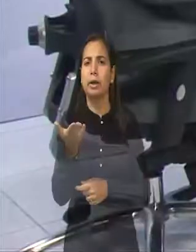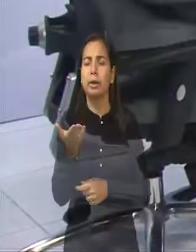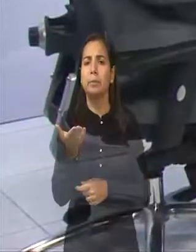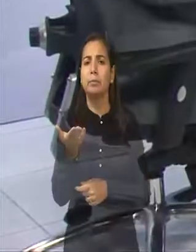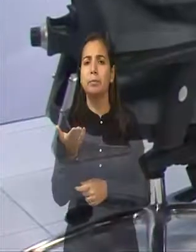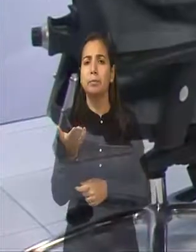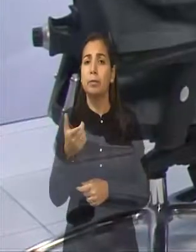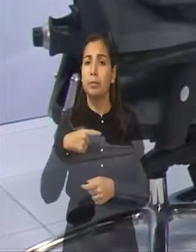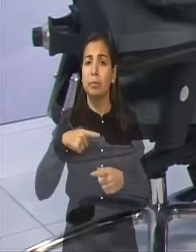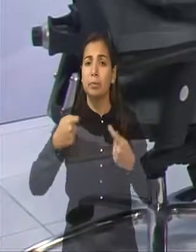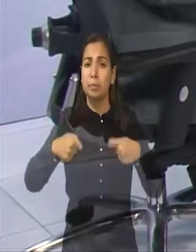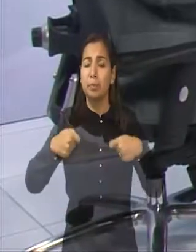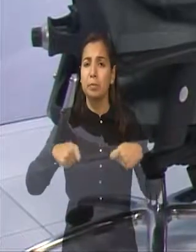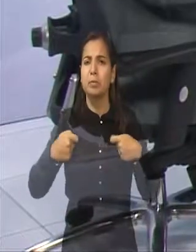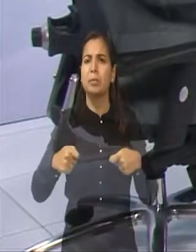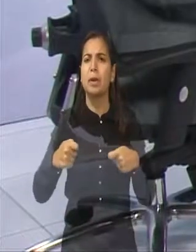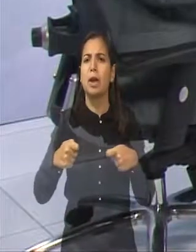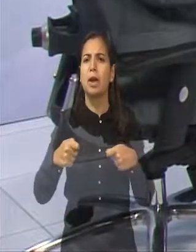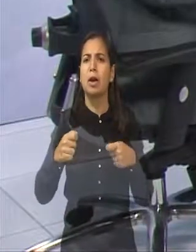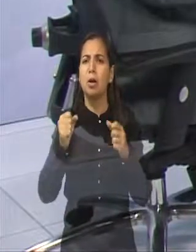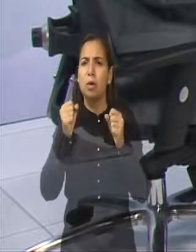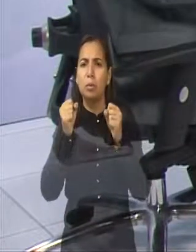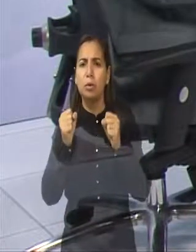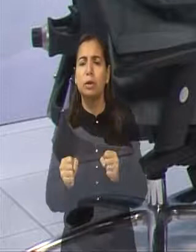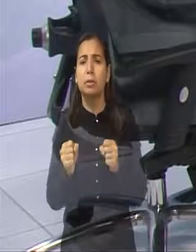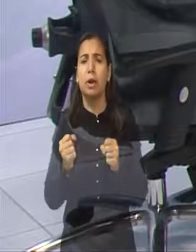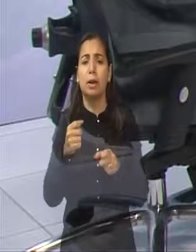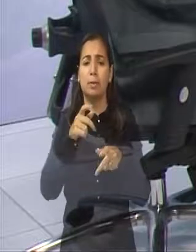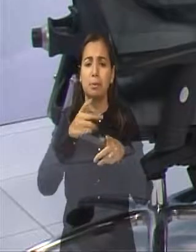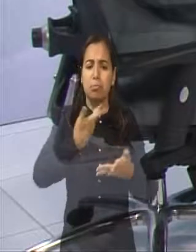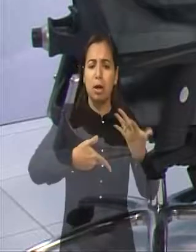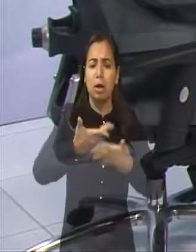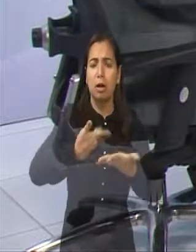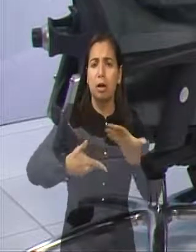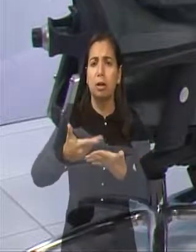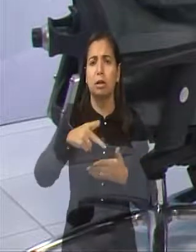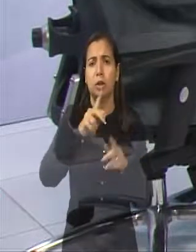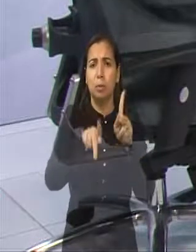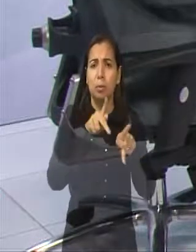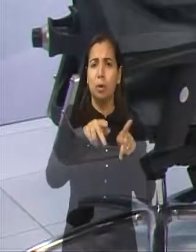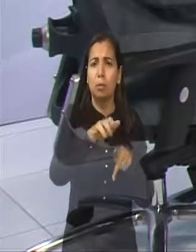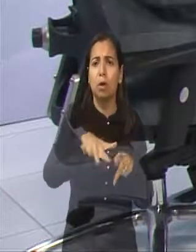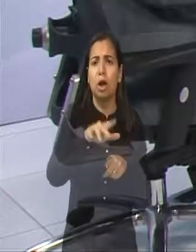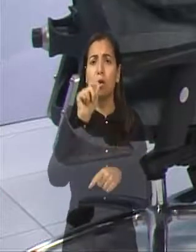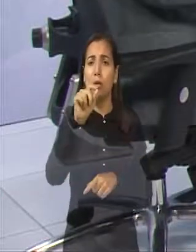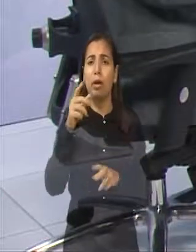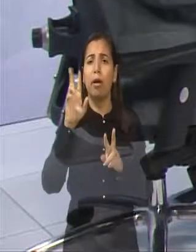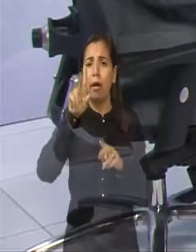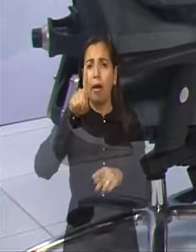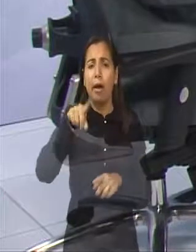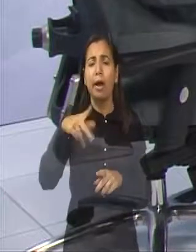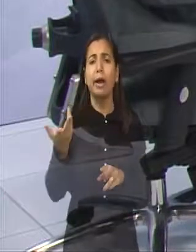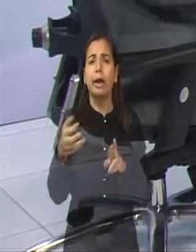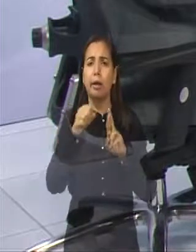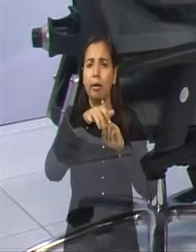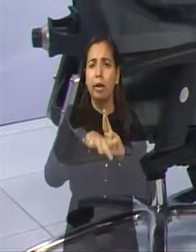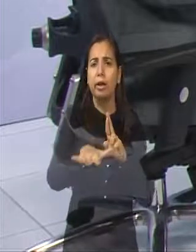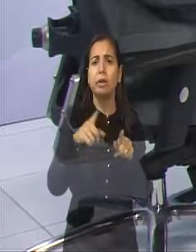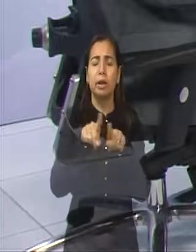numa possibilidade de maior participação popular nas decisões através das redes de comunicação, eu penso que